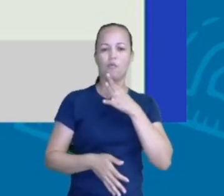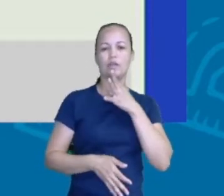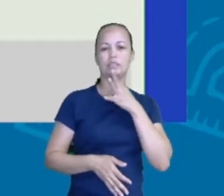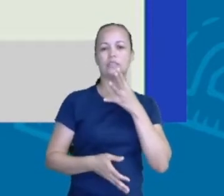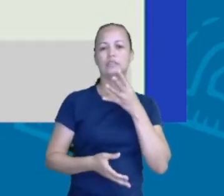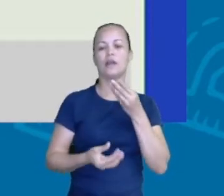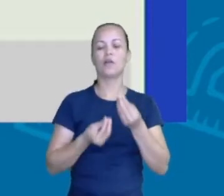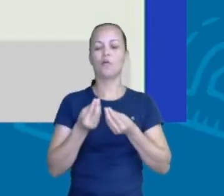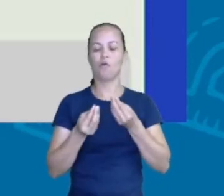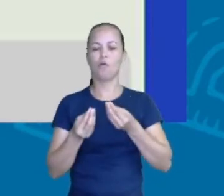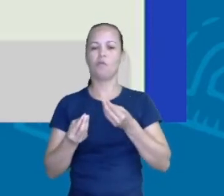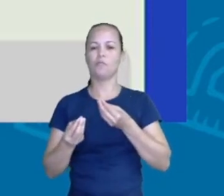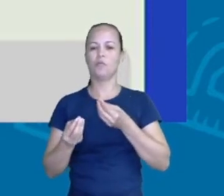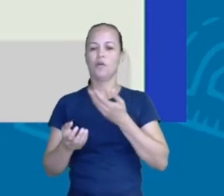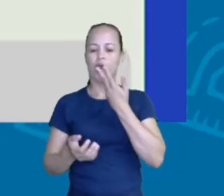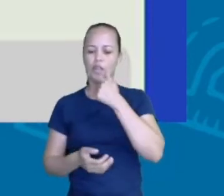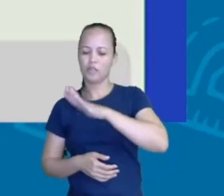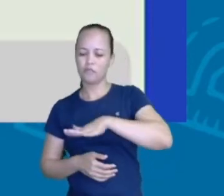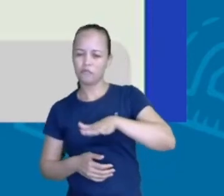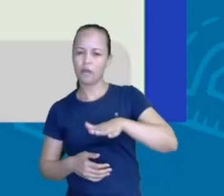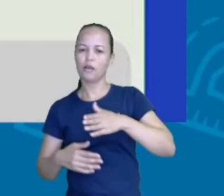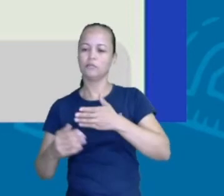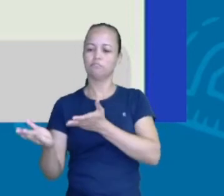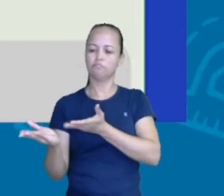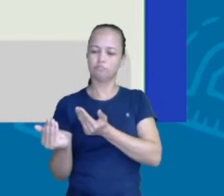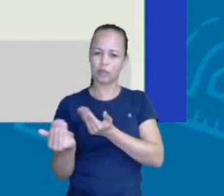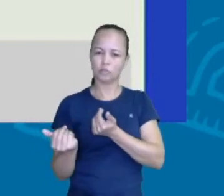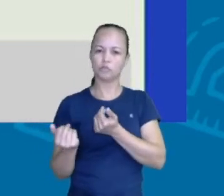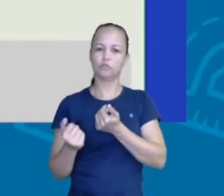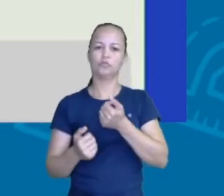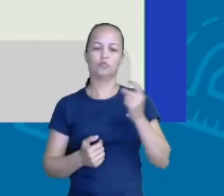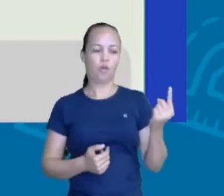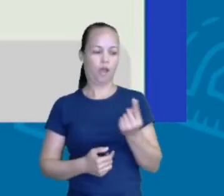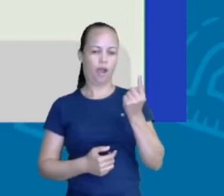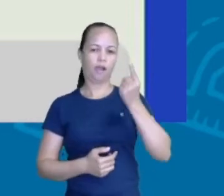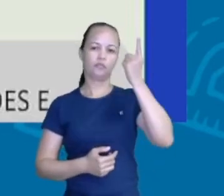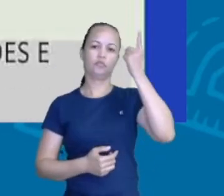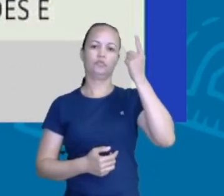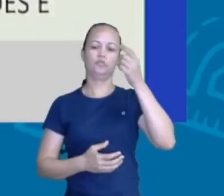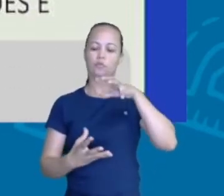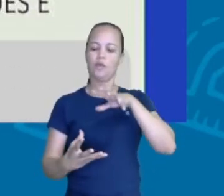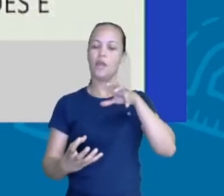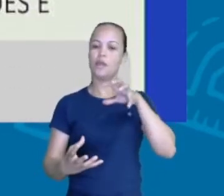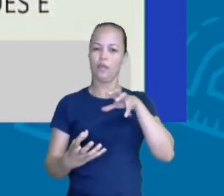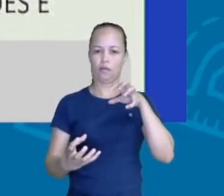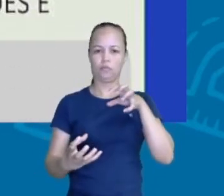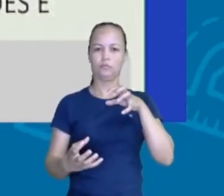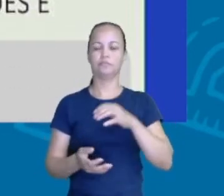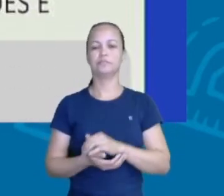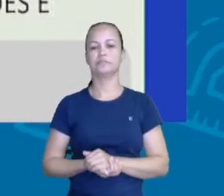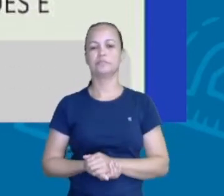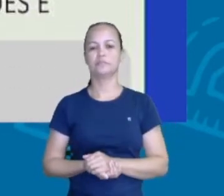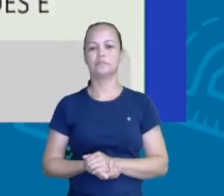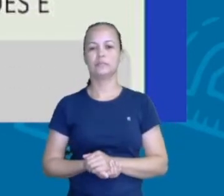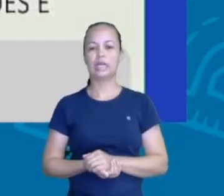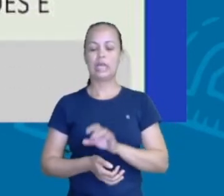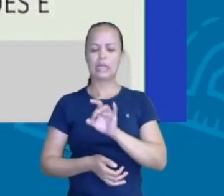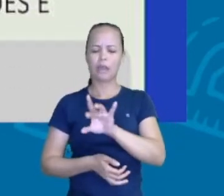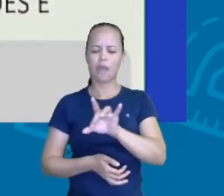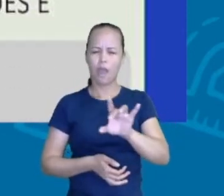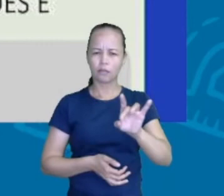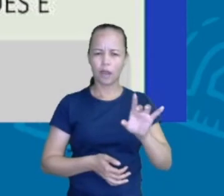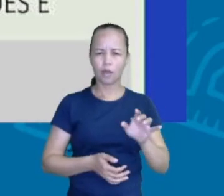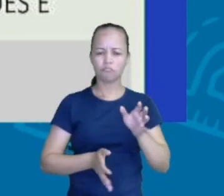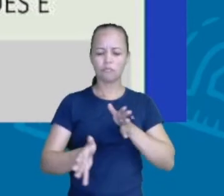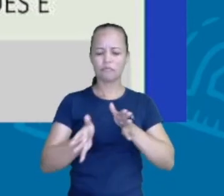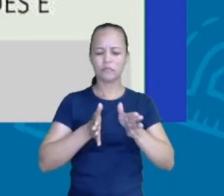como infância, adolescente, adultos e idosos. E em cada fase da vida